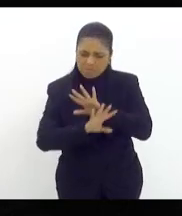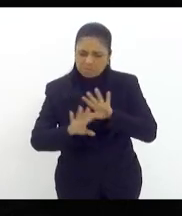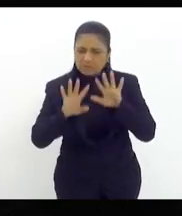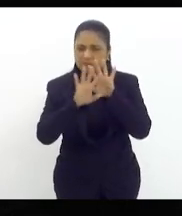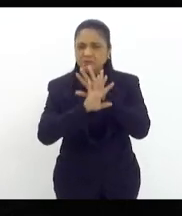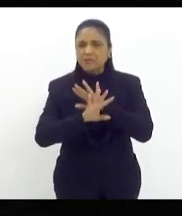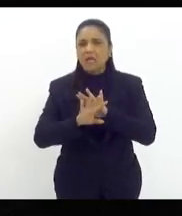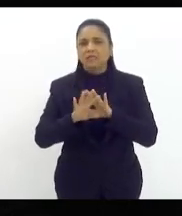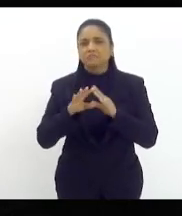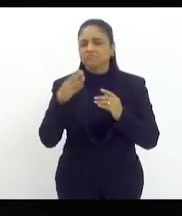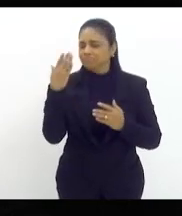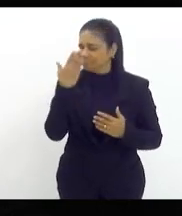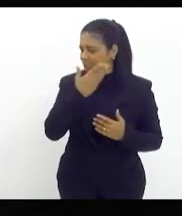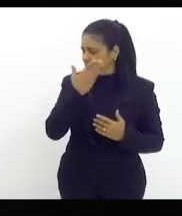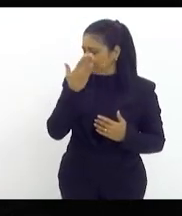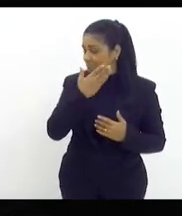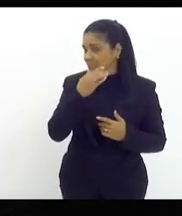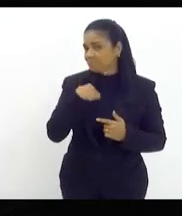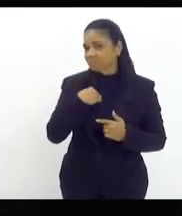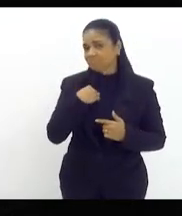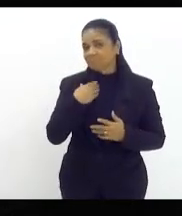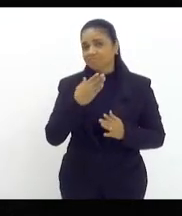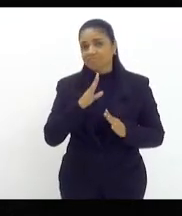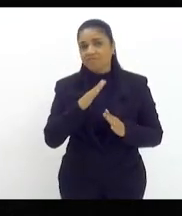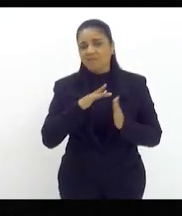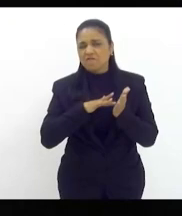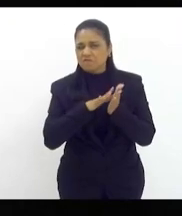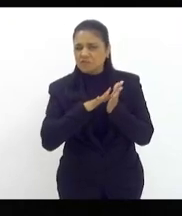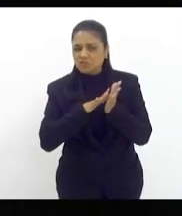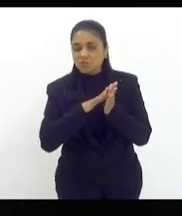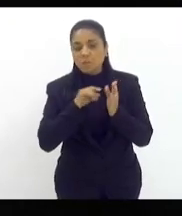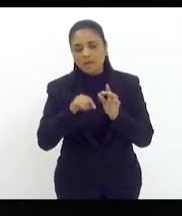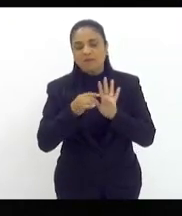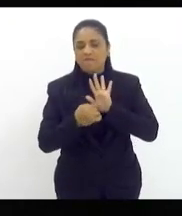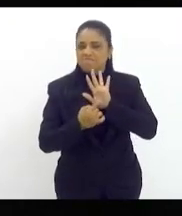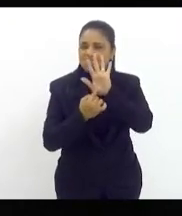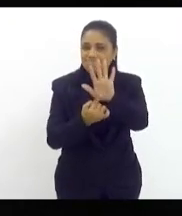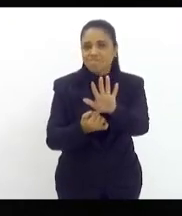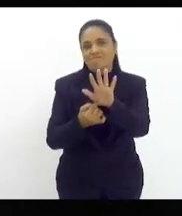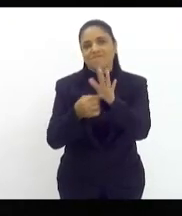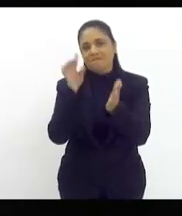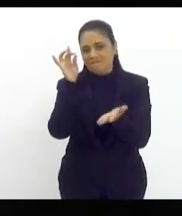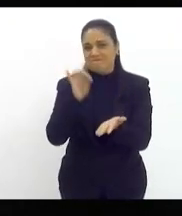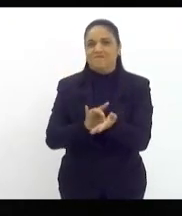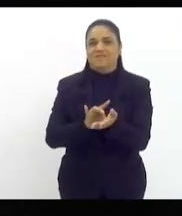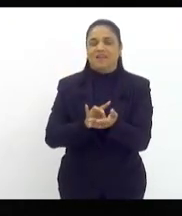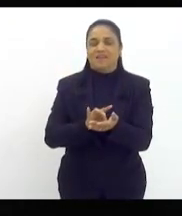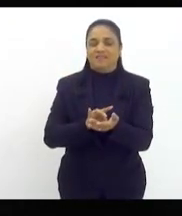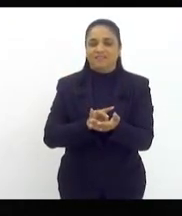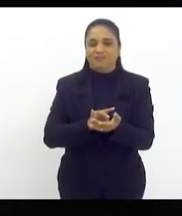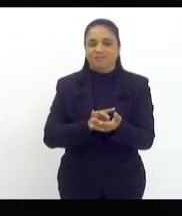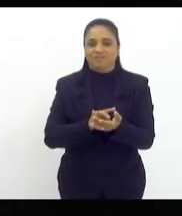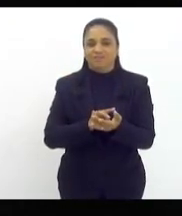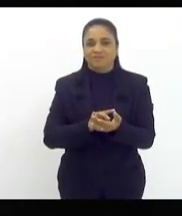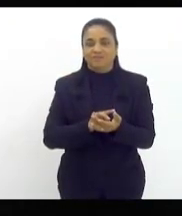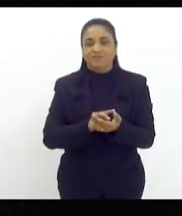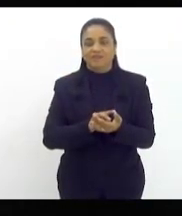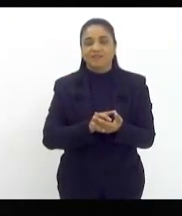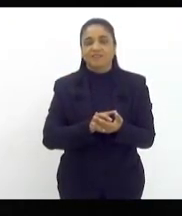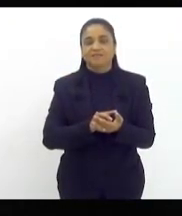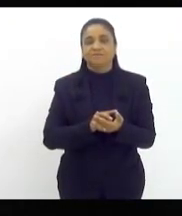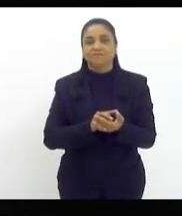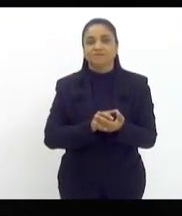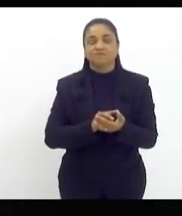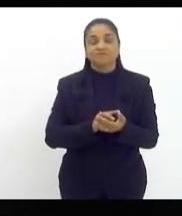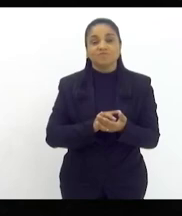mas é um dado concreto a realidade está aí e por nós gostarmos de lidar com a realidade a partir